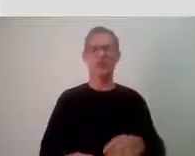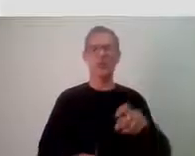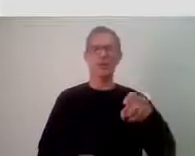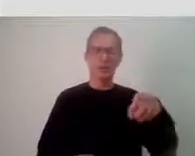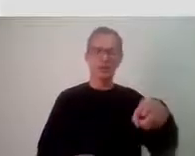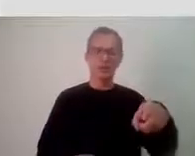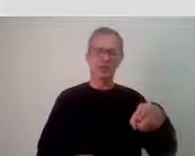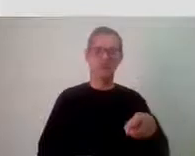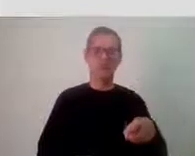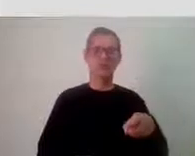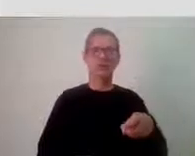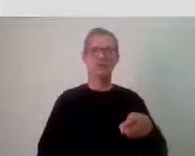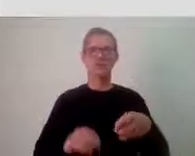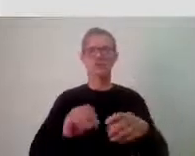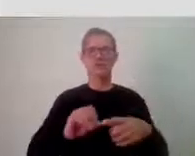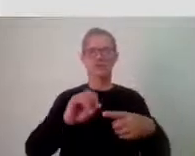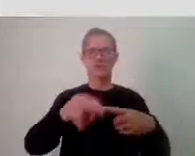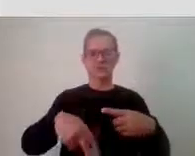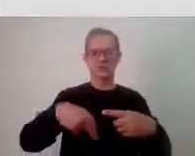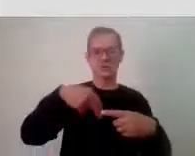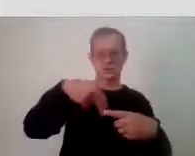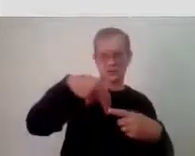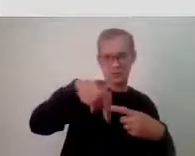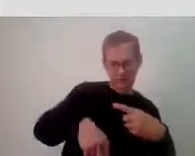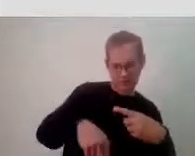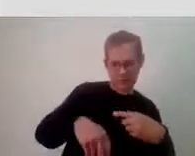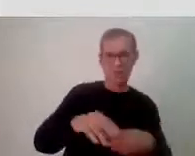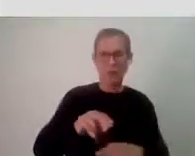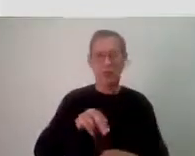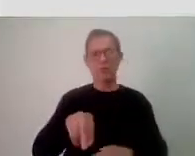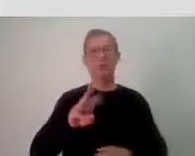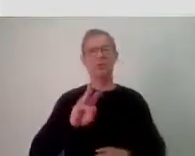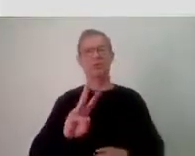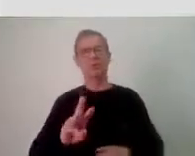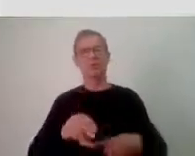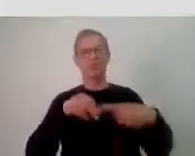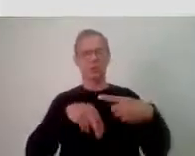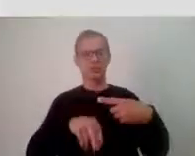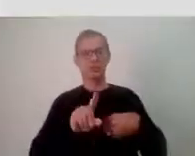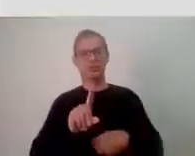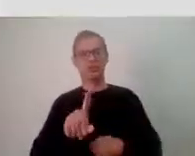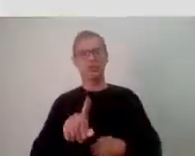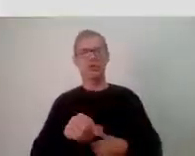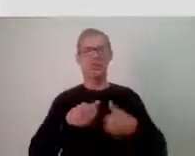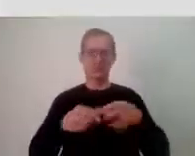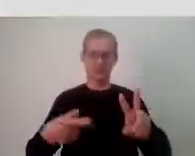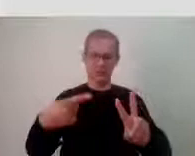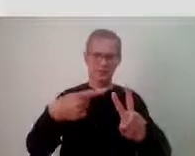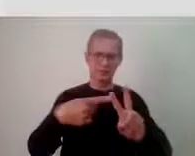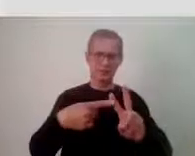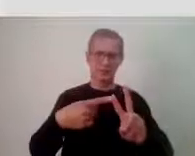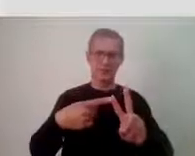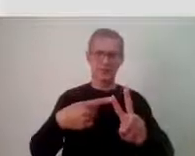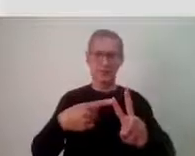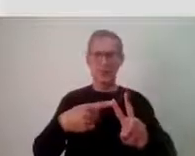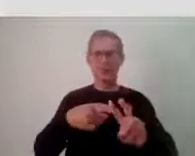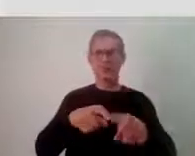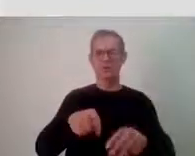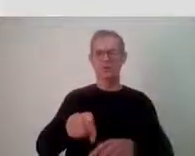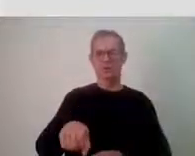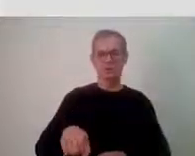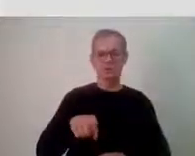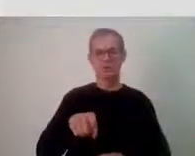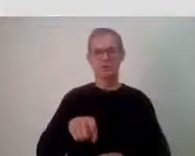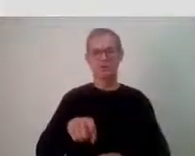sobre n. Quem que é meu n aqui? 3. Quem que é meu m? 1. Então, essa raiz cúbica de x, eu vou reescrevê-la